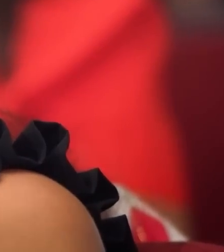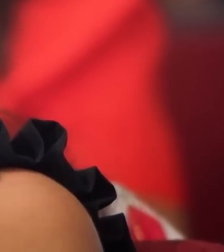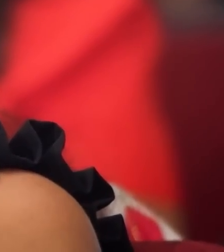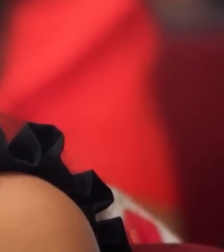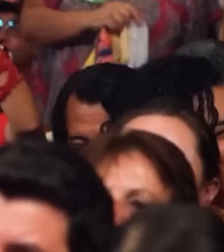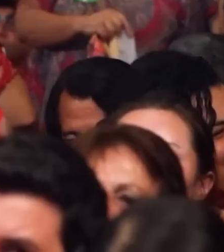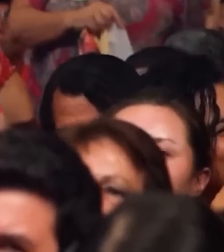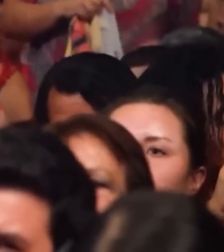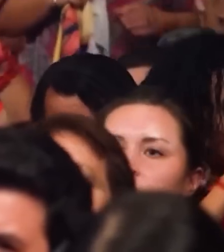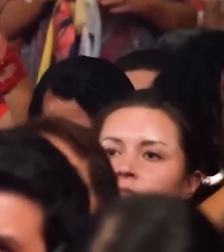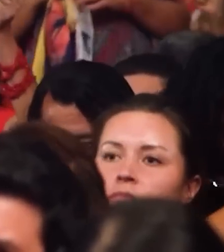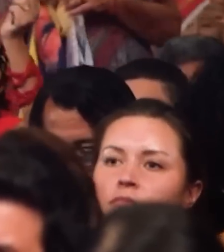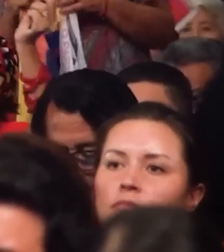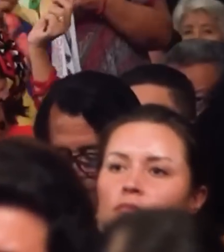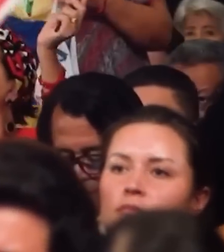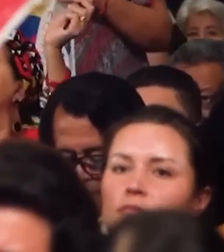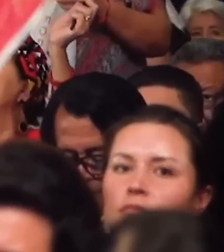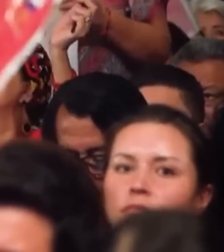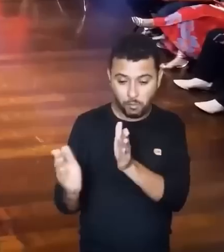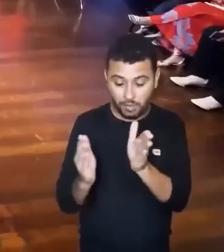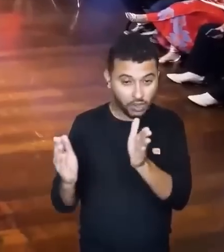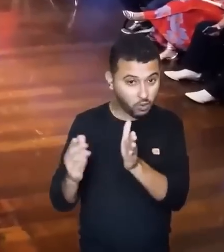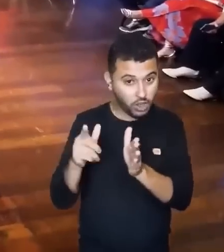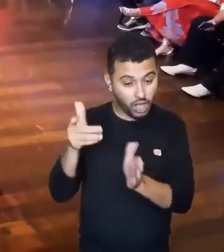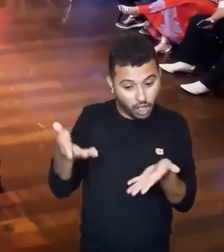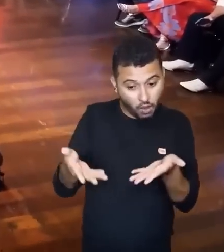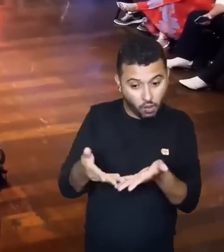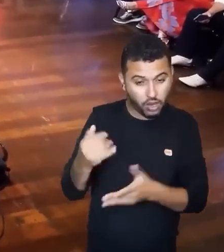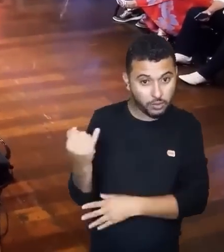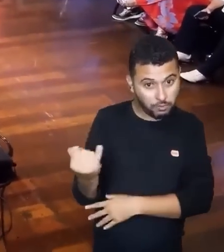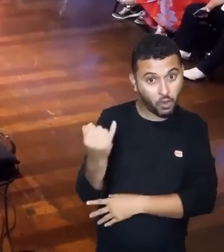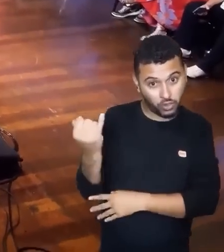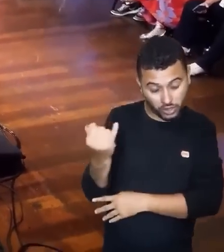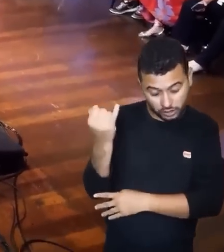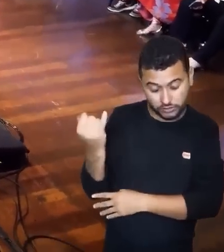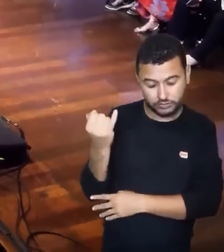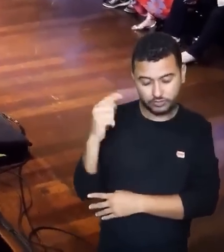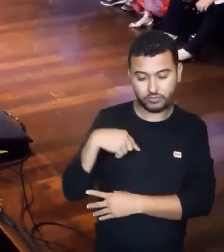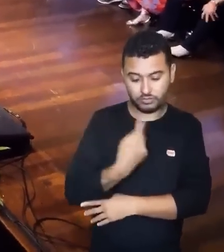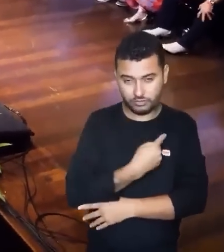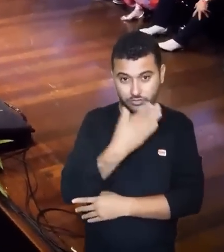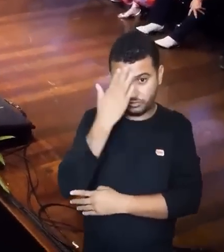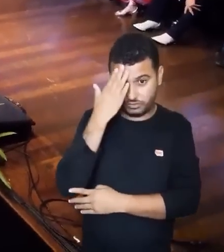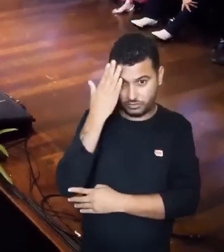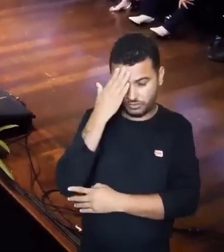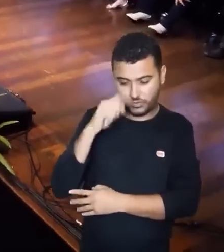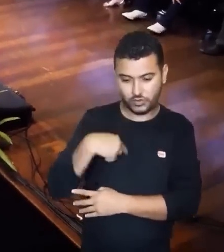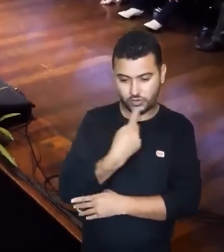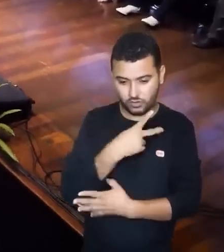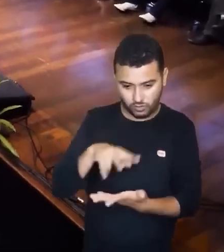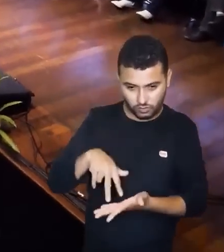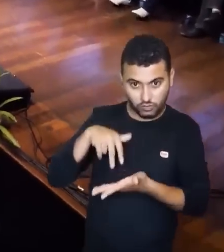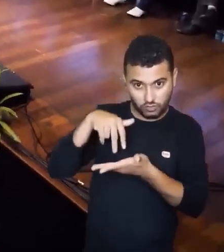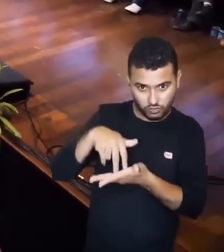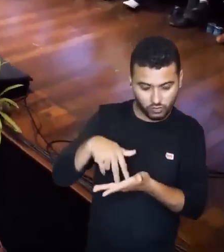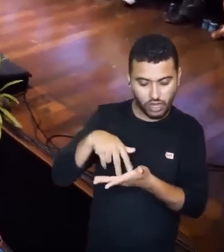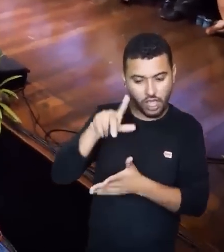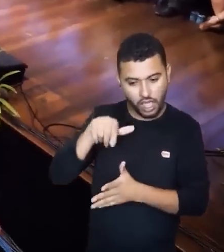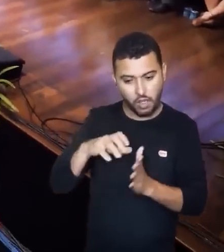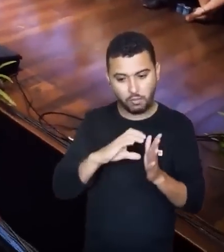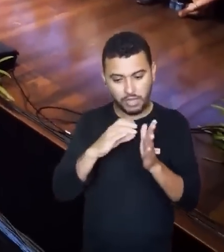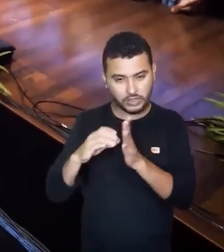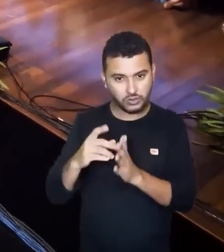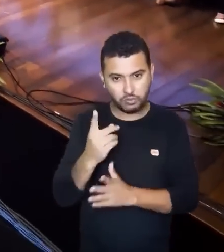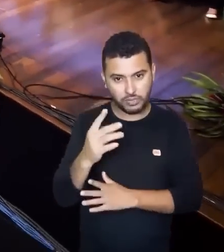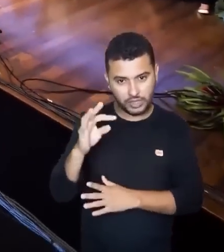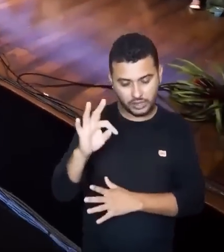mudar. Nesse momento dos seus 43 anos, nos mantivemos como um partido